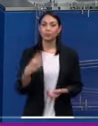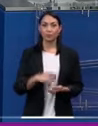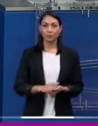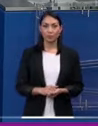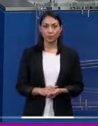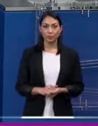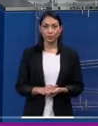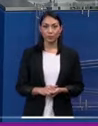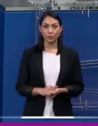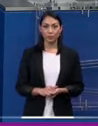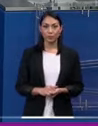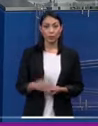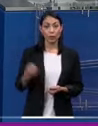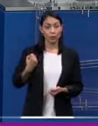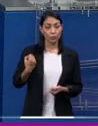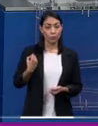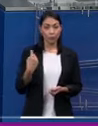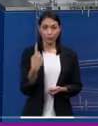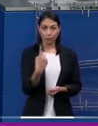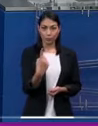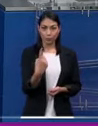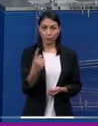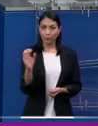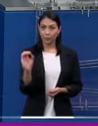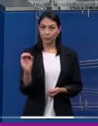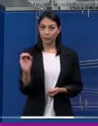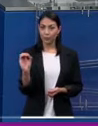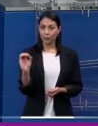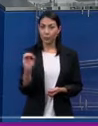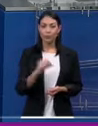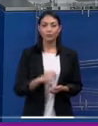1973. Número 10.